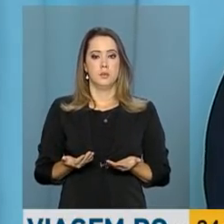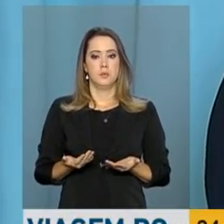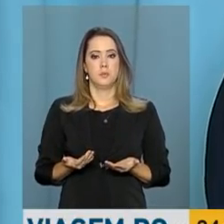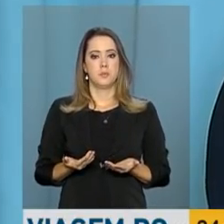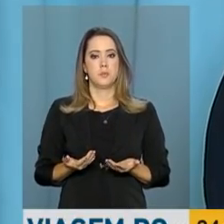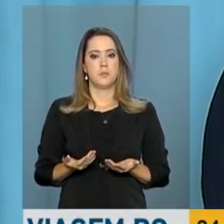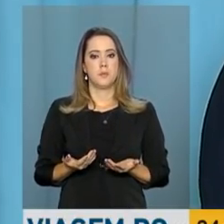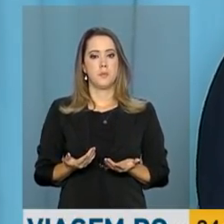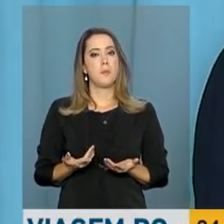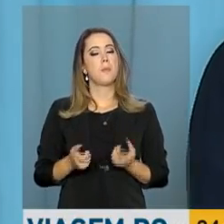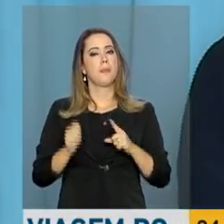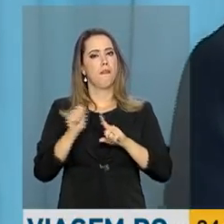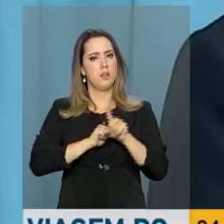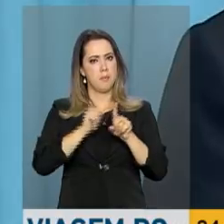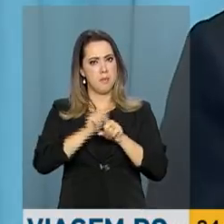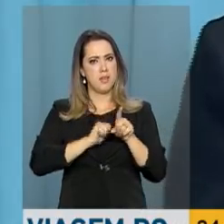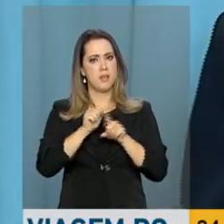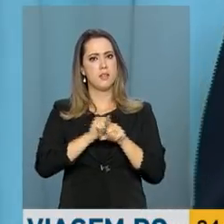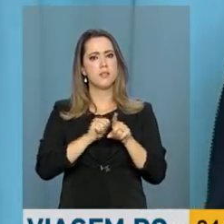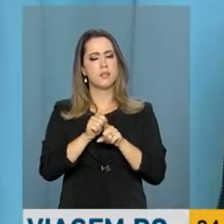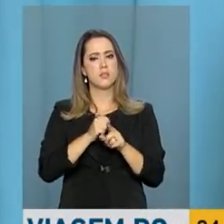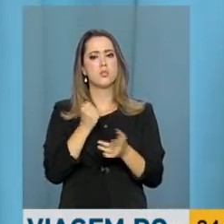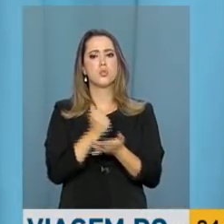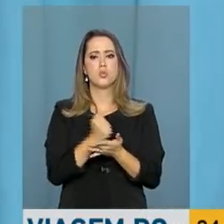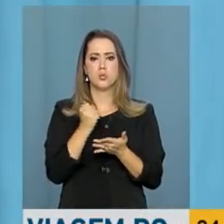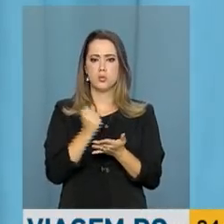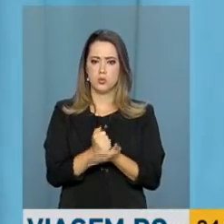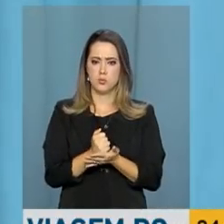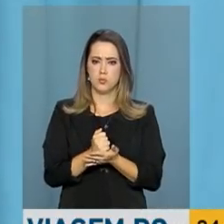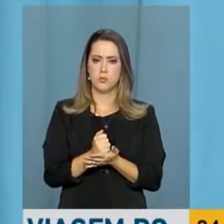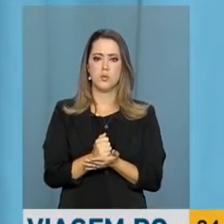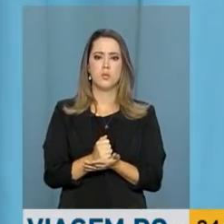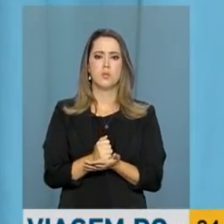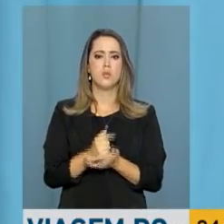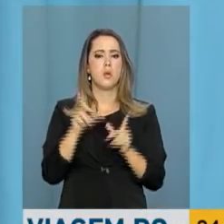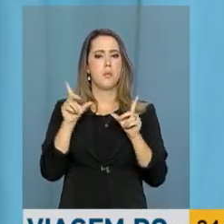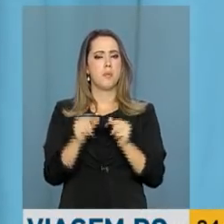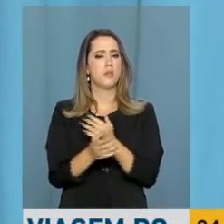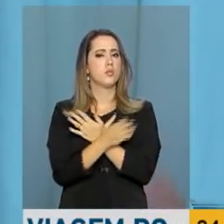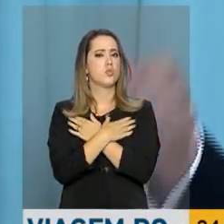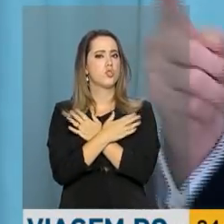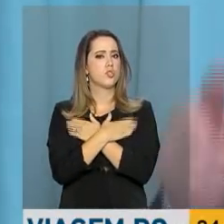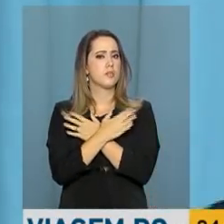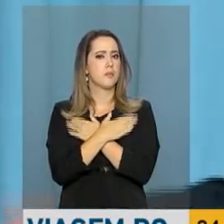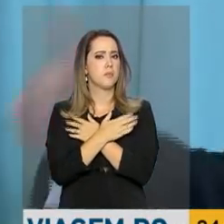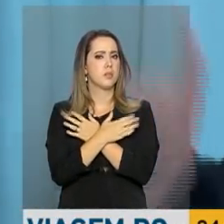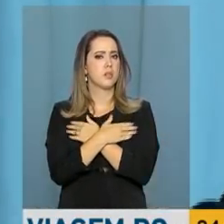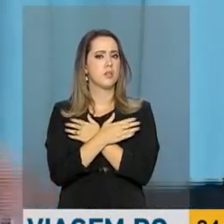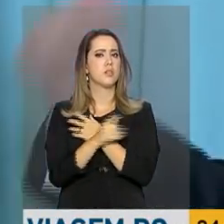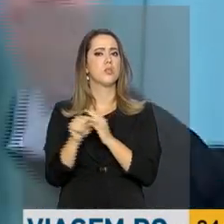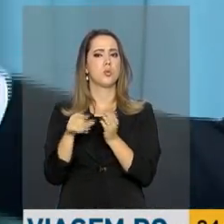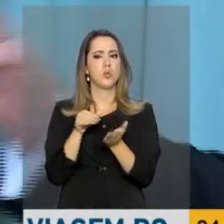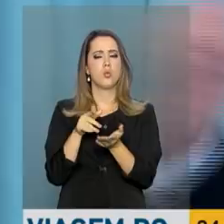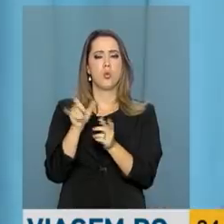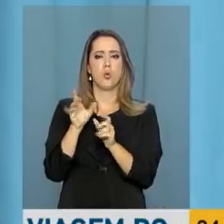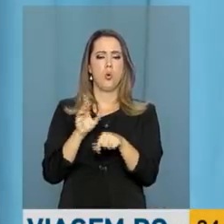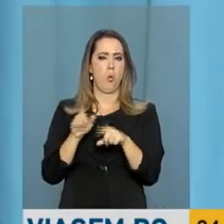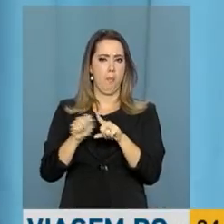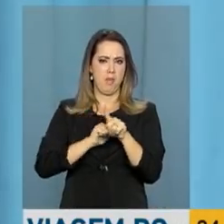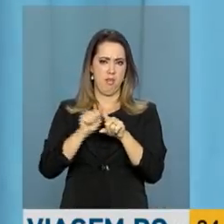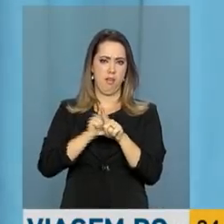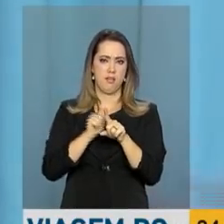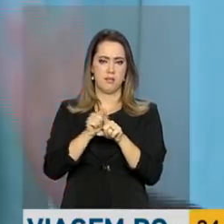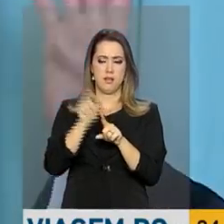em meses típicos de contratação e menos desemprego nos meses típicos de demissão. E eu dou um